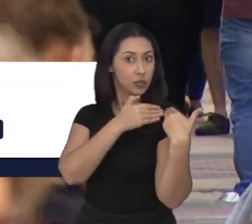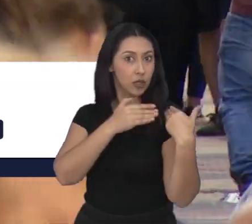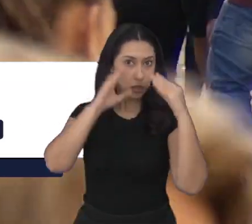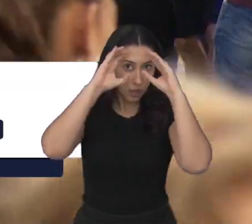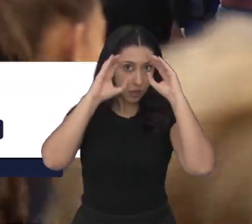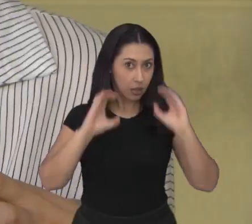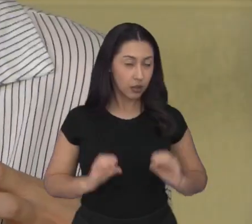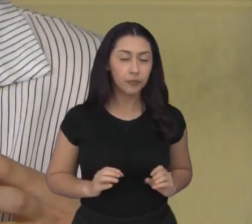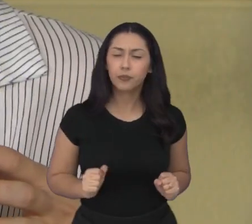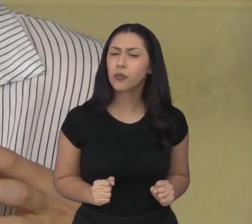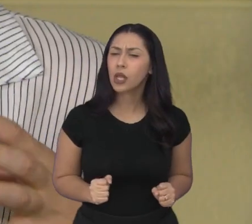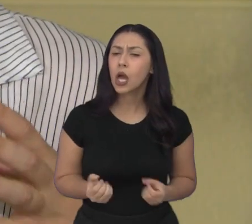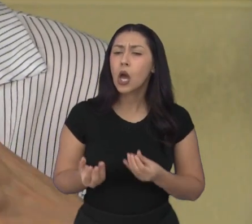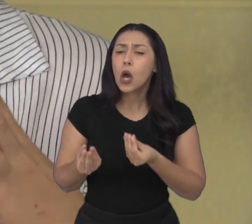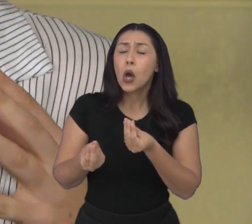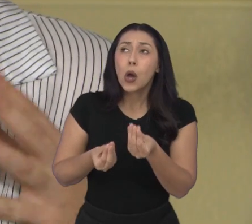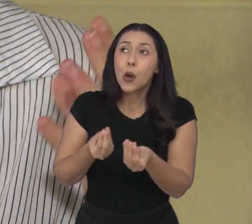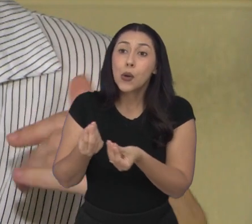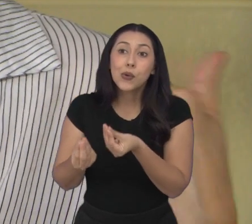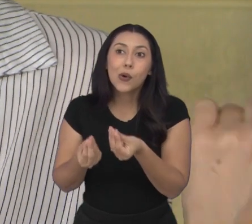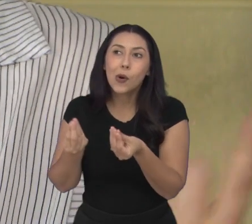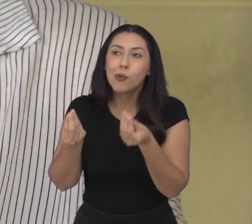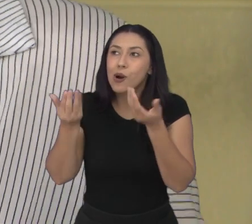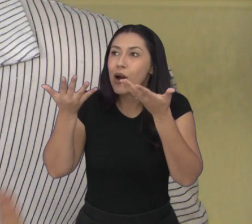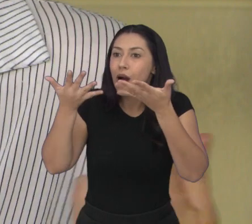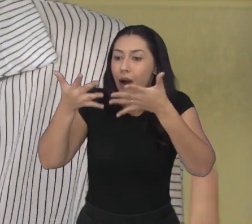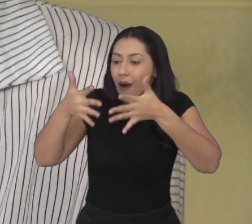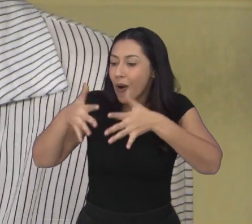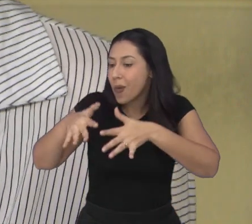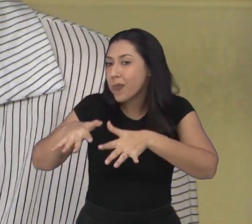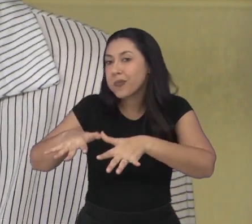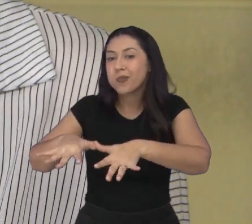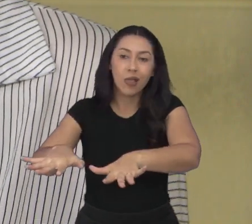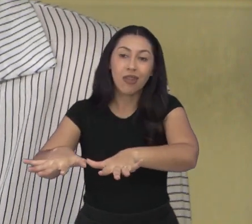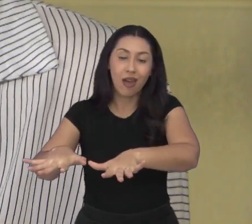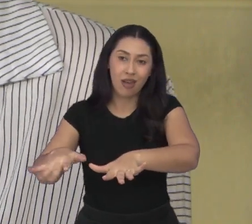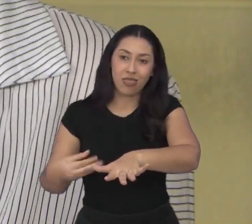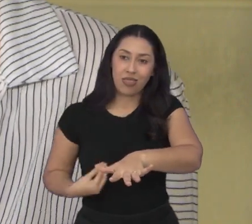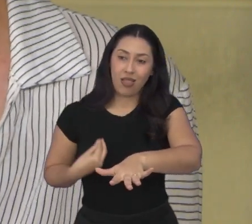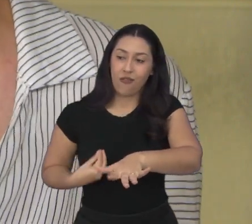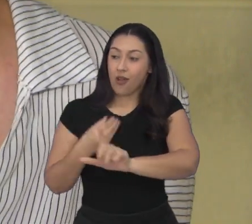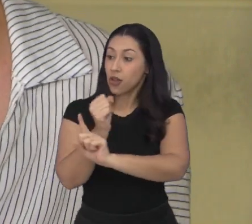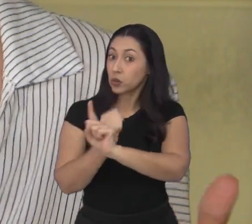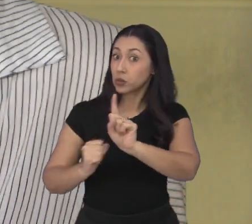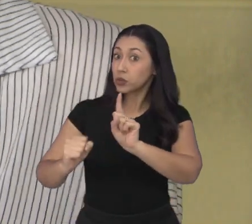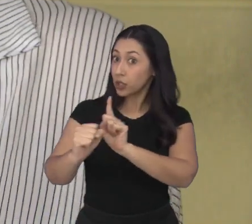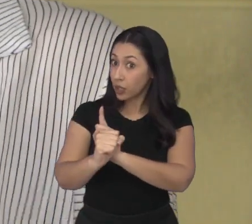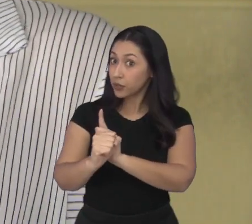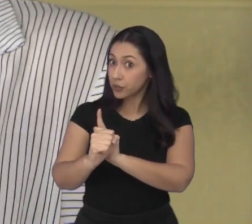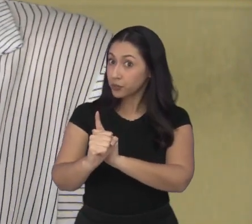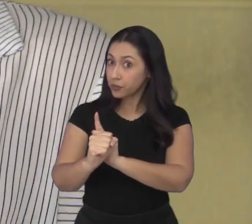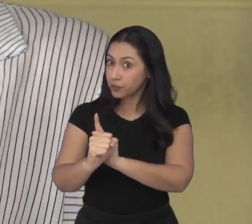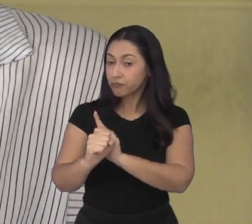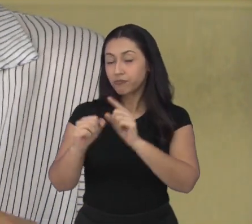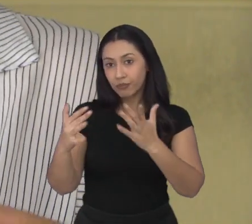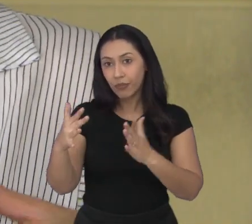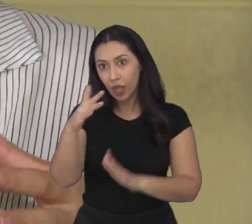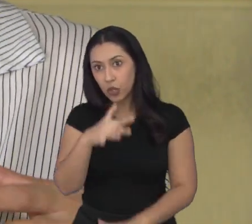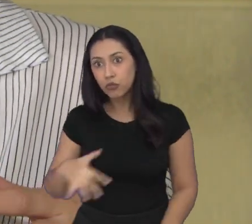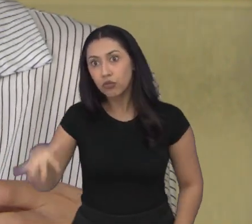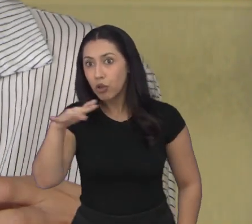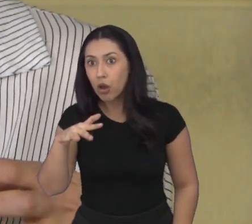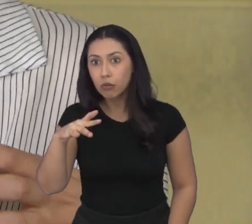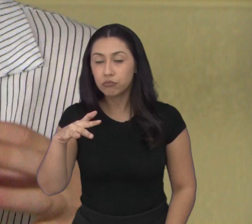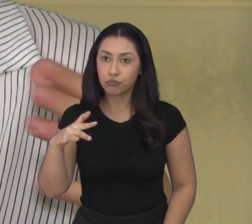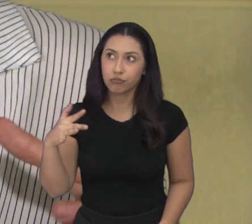dos cidadãos. Qual que é a melhor maneira harmônica da gente conviver na sociedade que a gente já tem? Em geral,